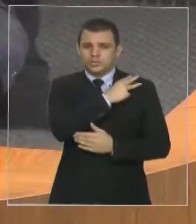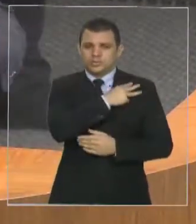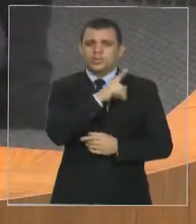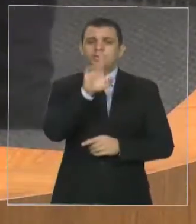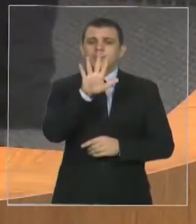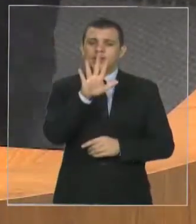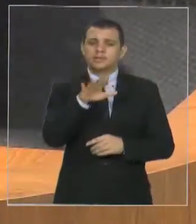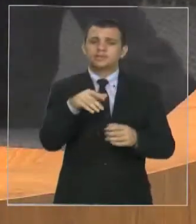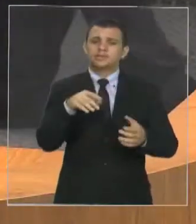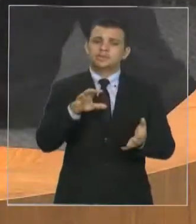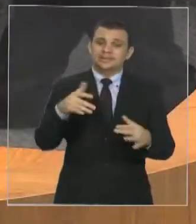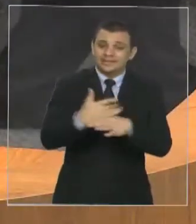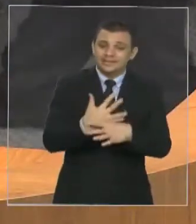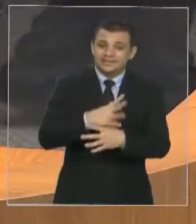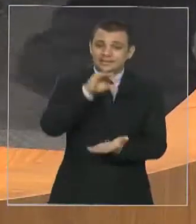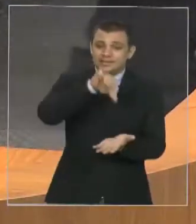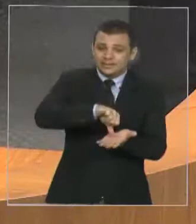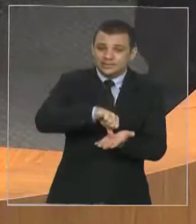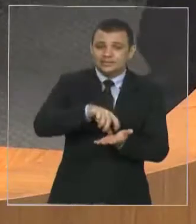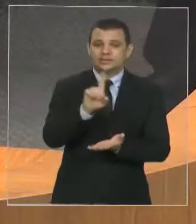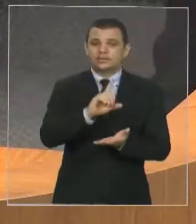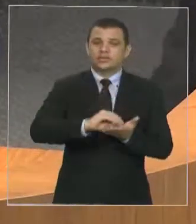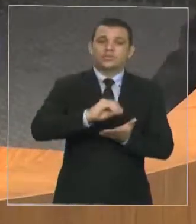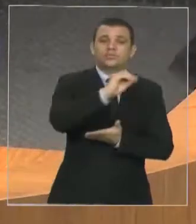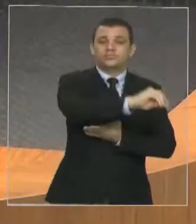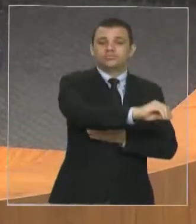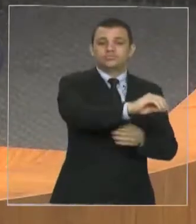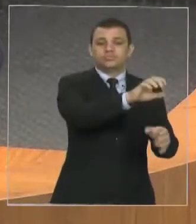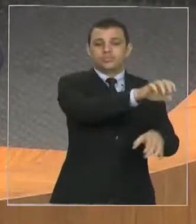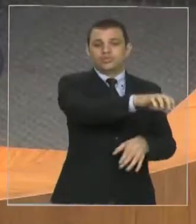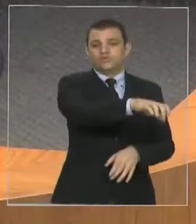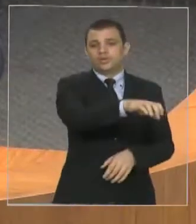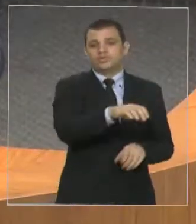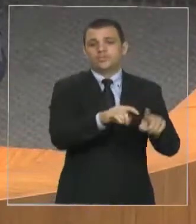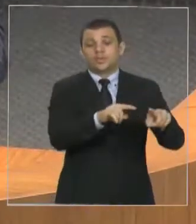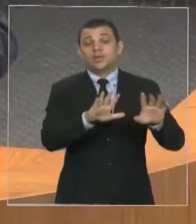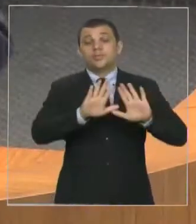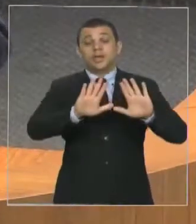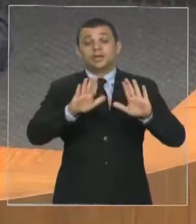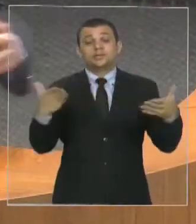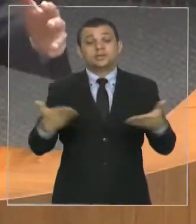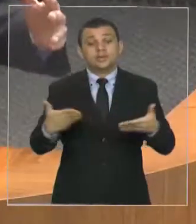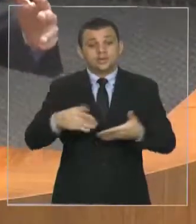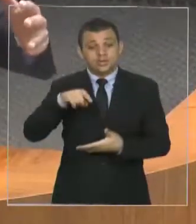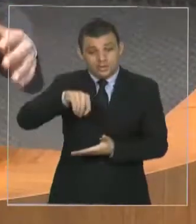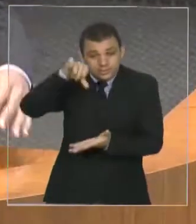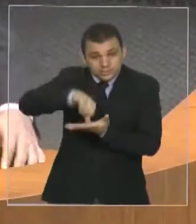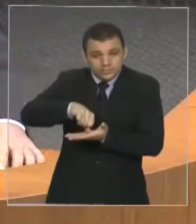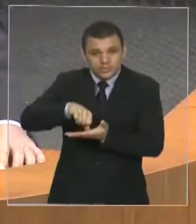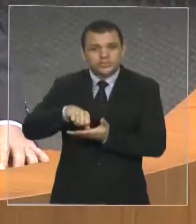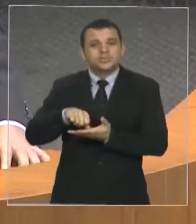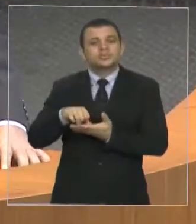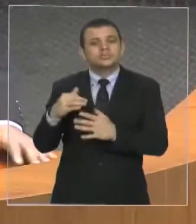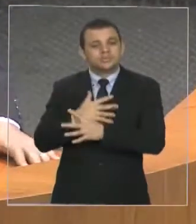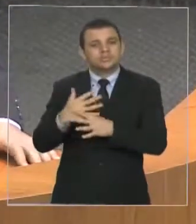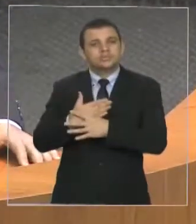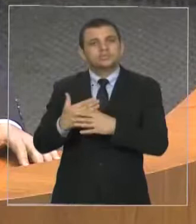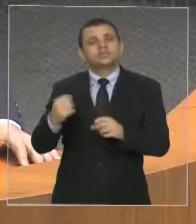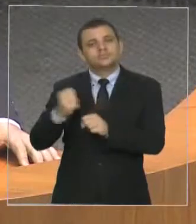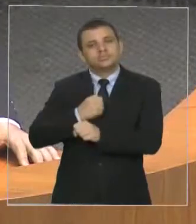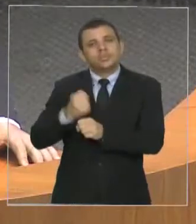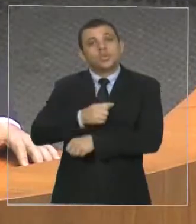Agora, finalmente, Santa Luzia do Paruá tem uma escola de ensino médio com toda a qualidade